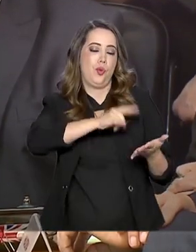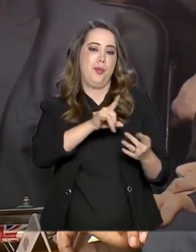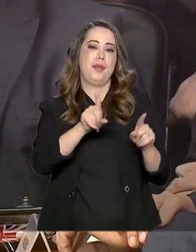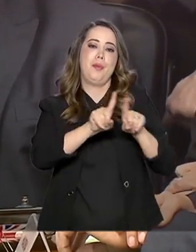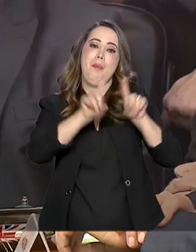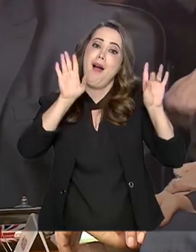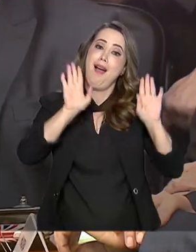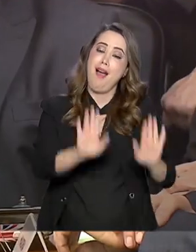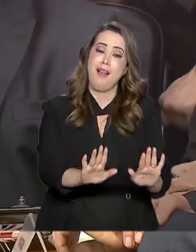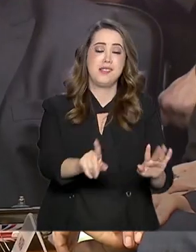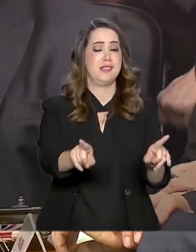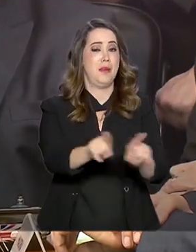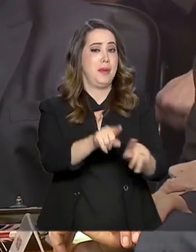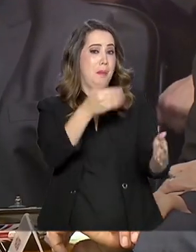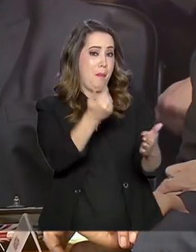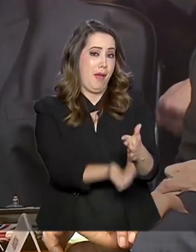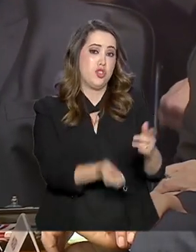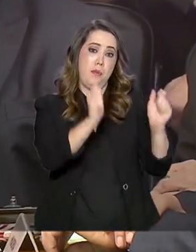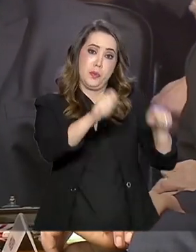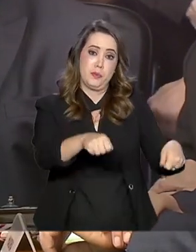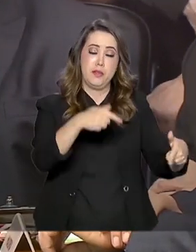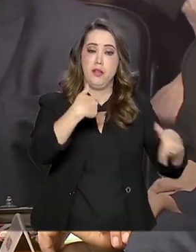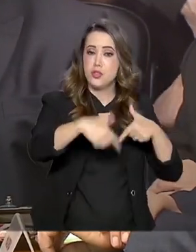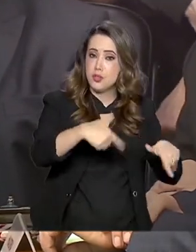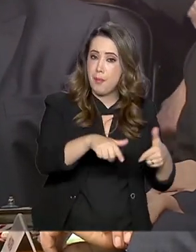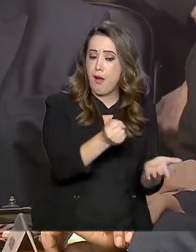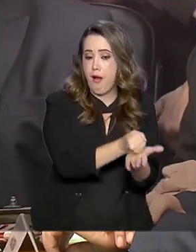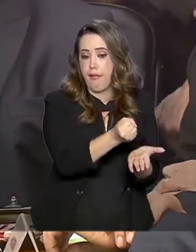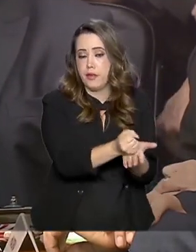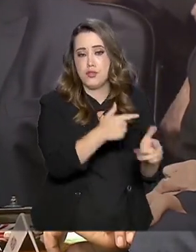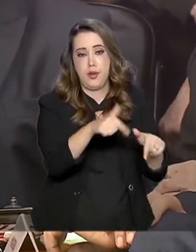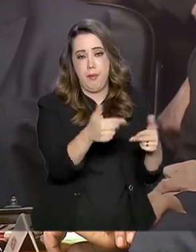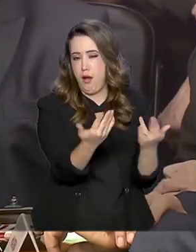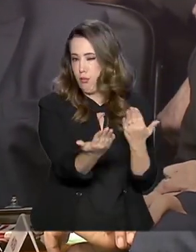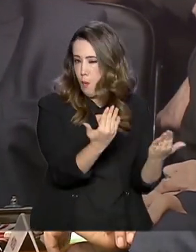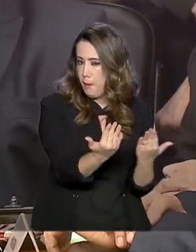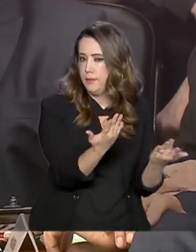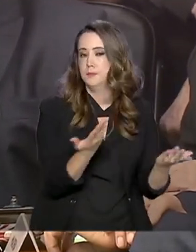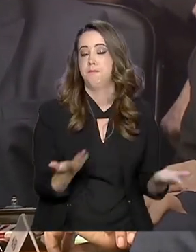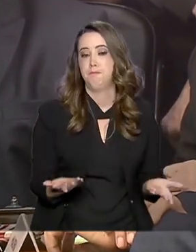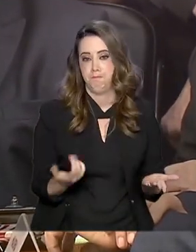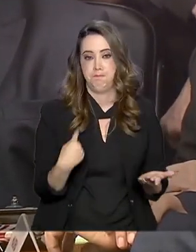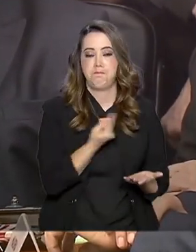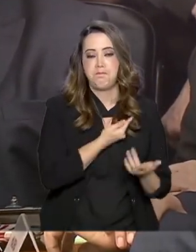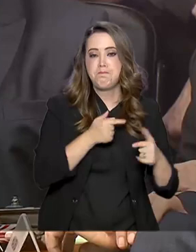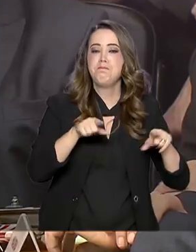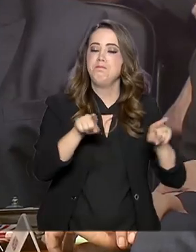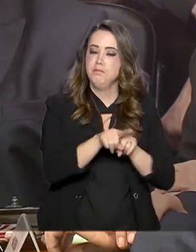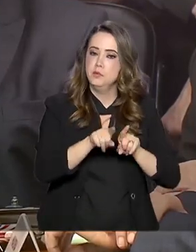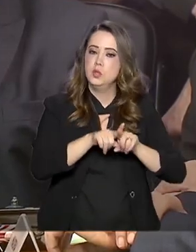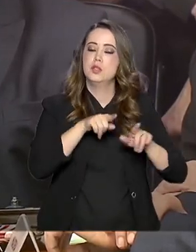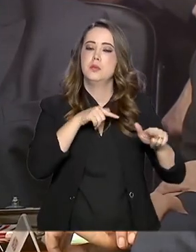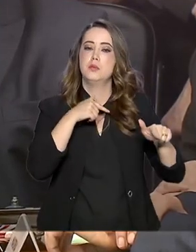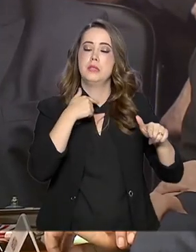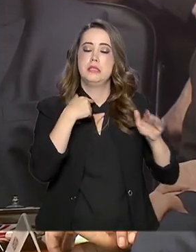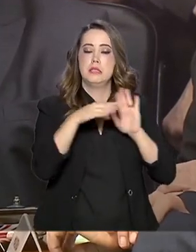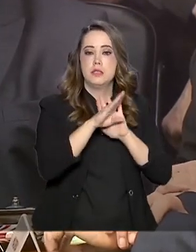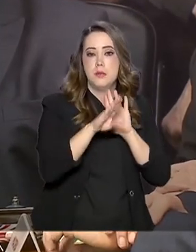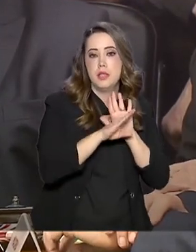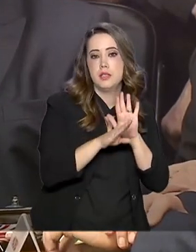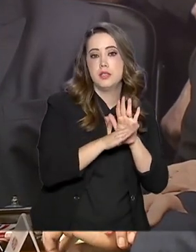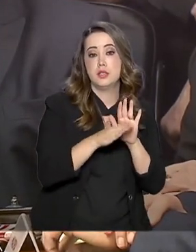carteira de trabalho na verdade estamos no projeto também tirando a exclusividade do detran